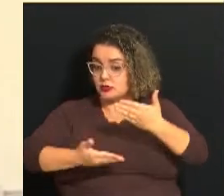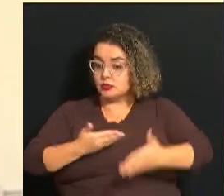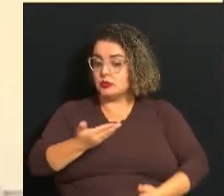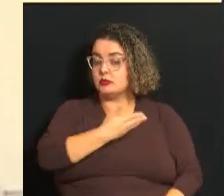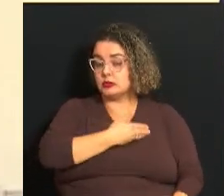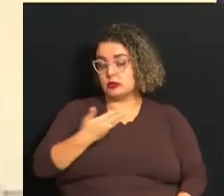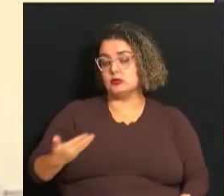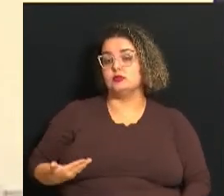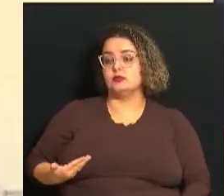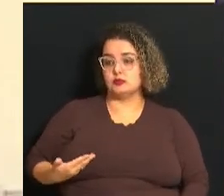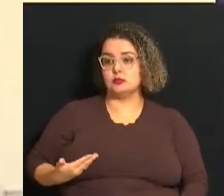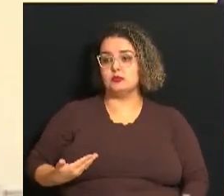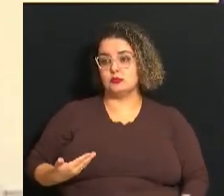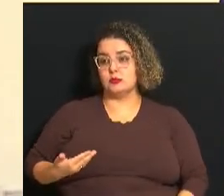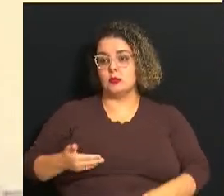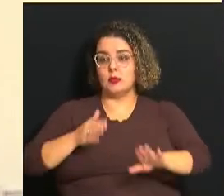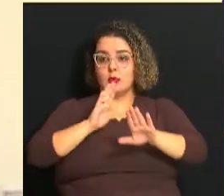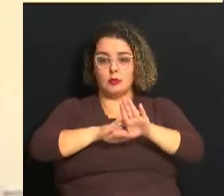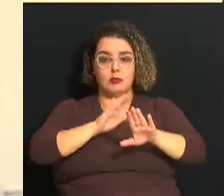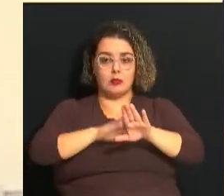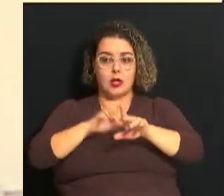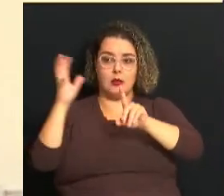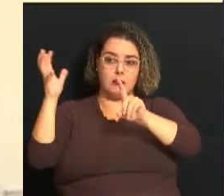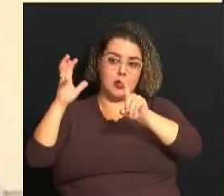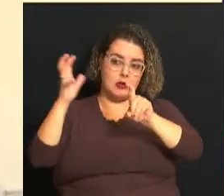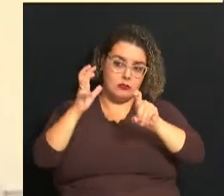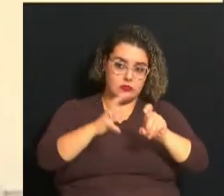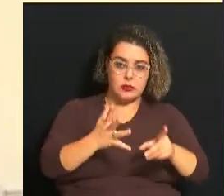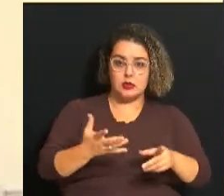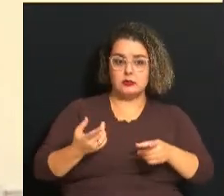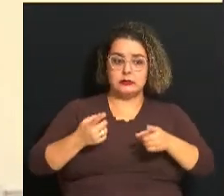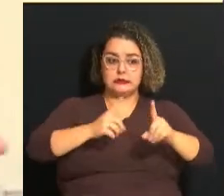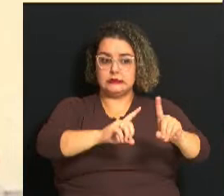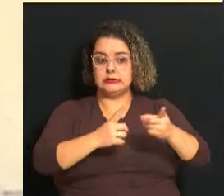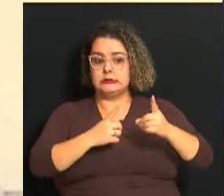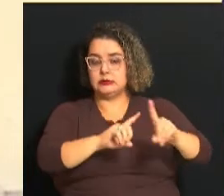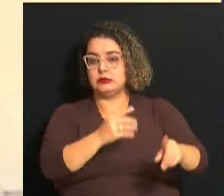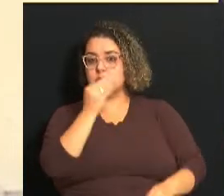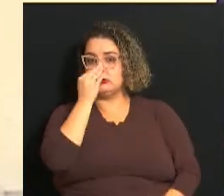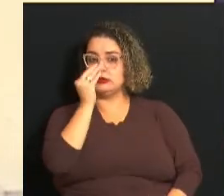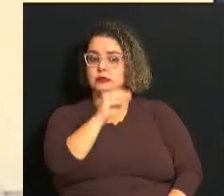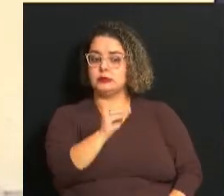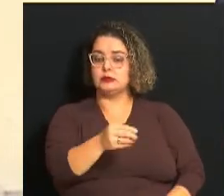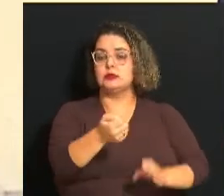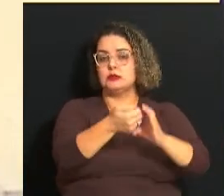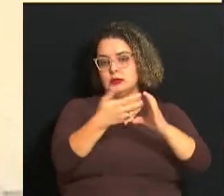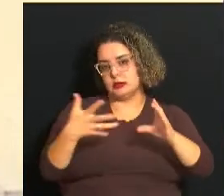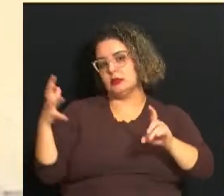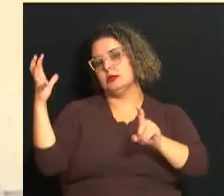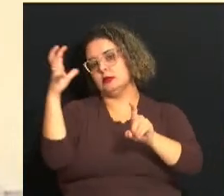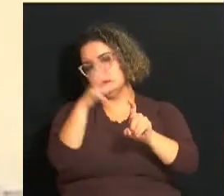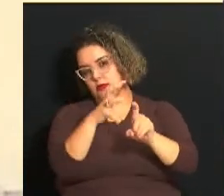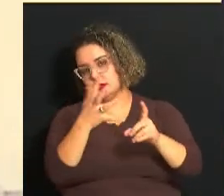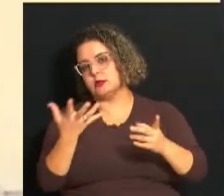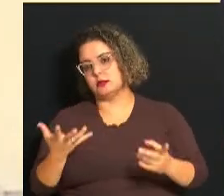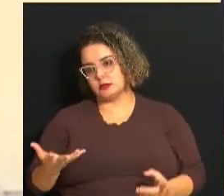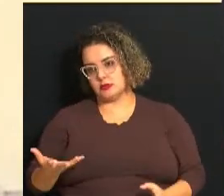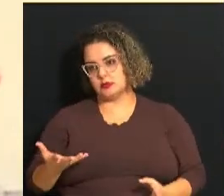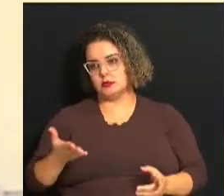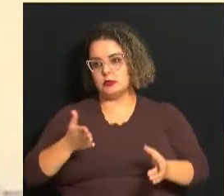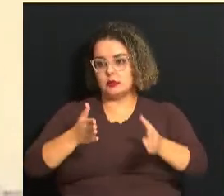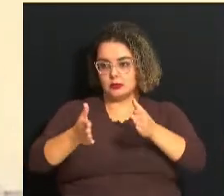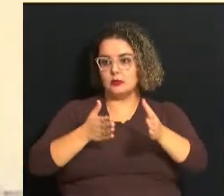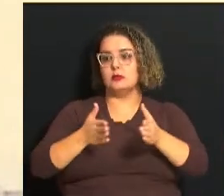para práticas abusivas de perseguição discriminação que caracteriza o assédio no momento